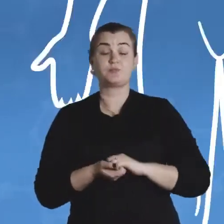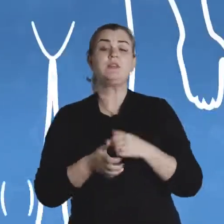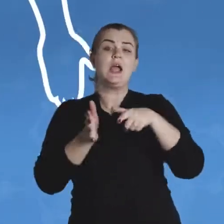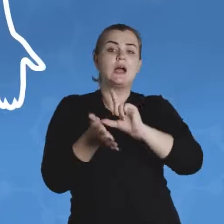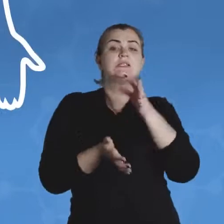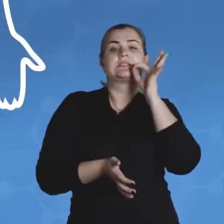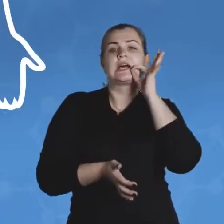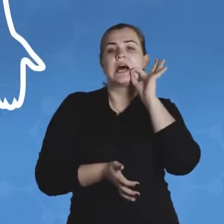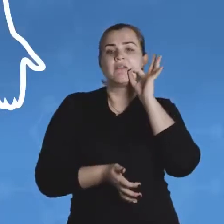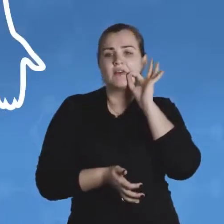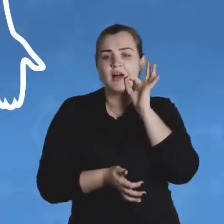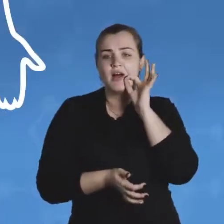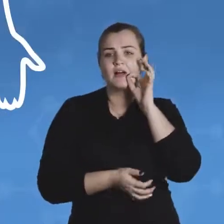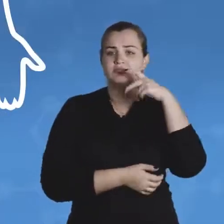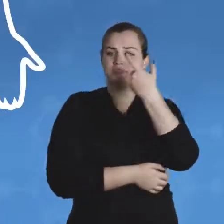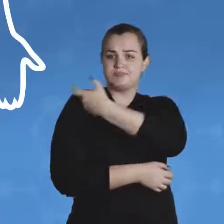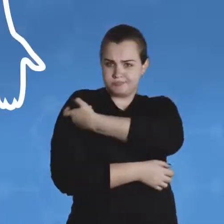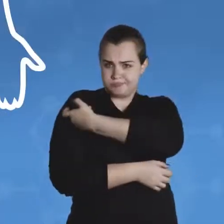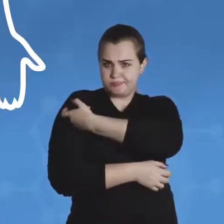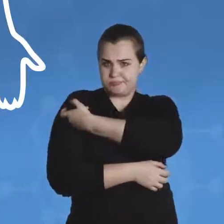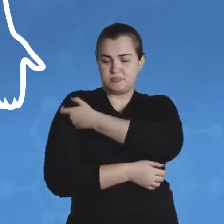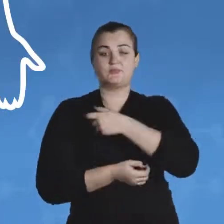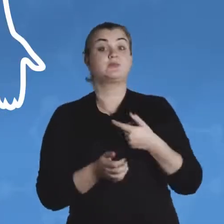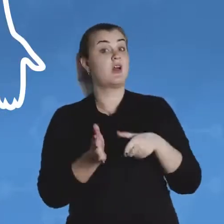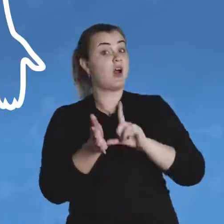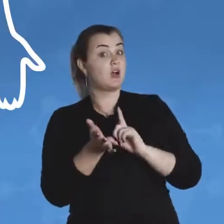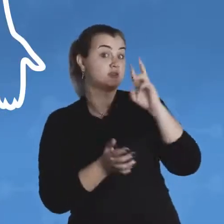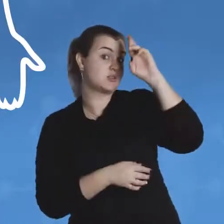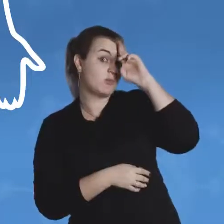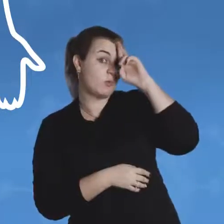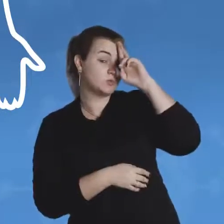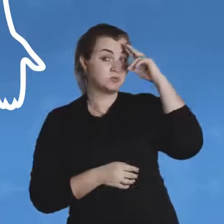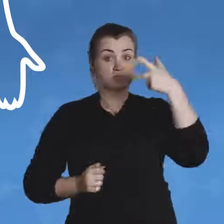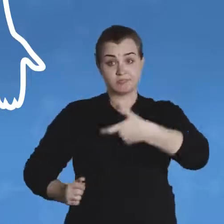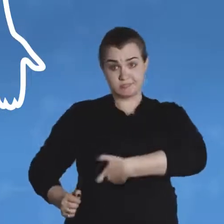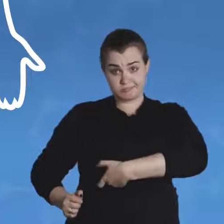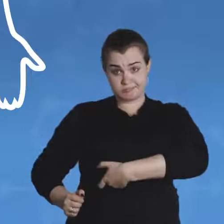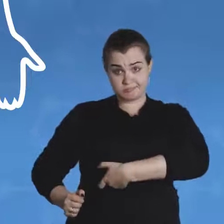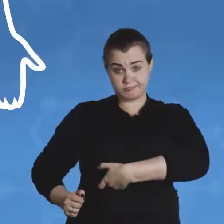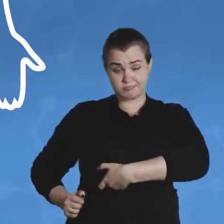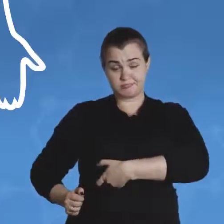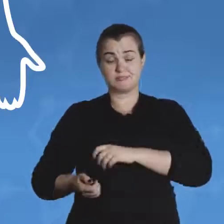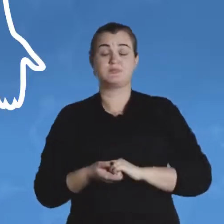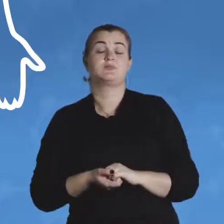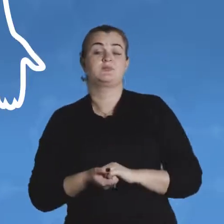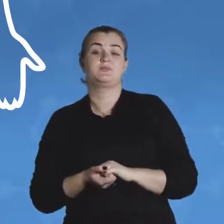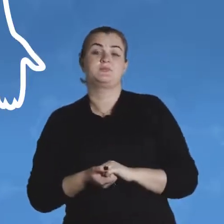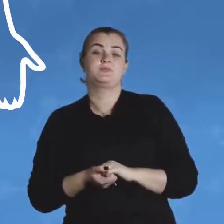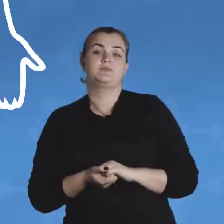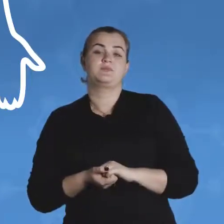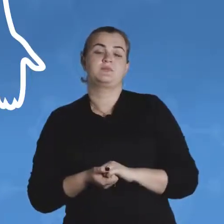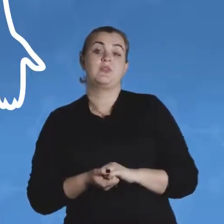antes do café da manhã, no braço direito, antes do almoço, na barriga, do lado direito,